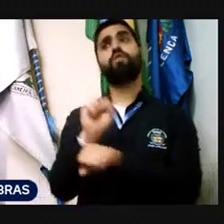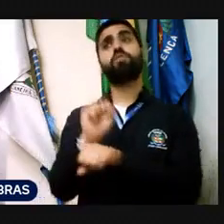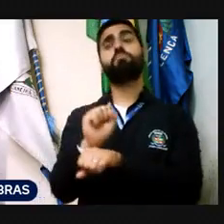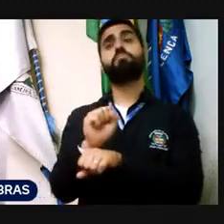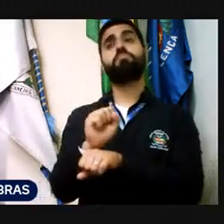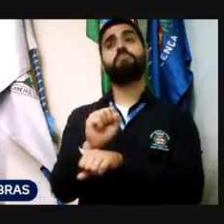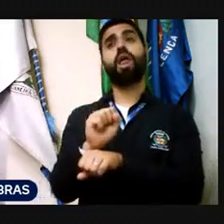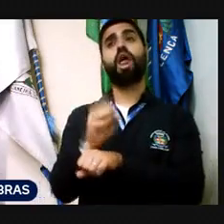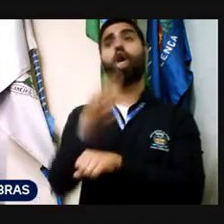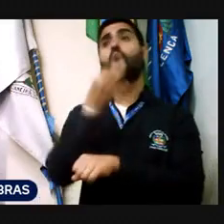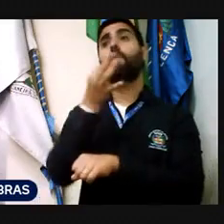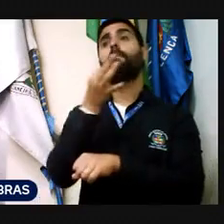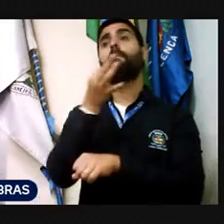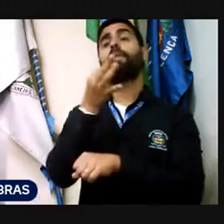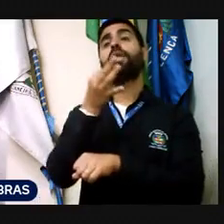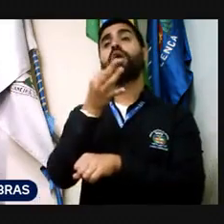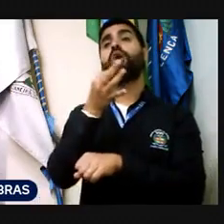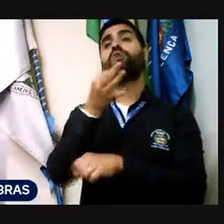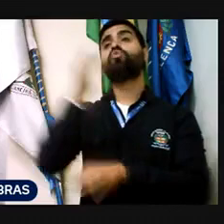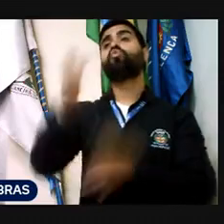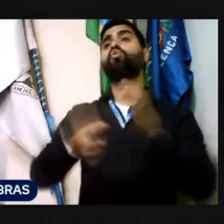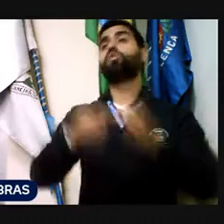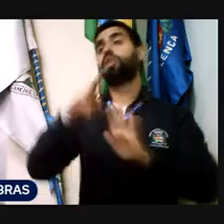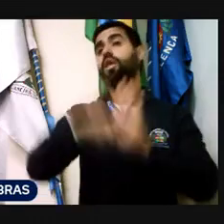da Justiça e Redação em relação aos vetos, né,